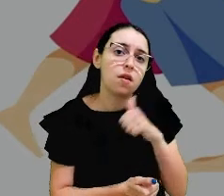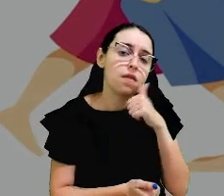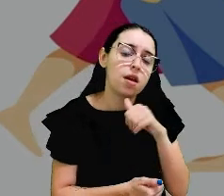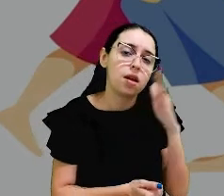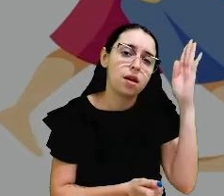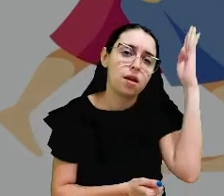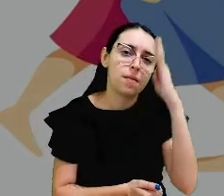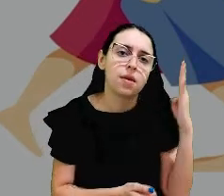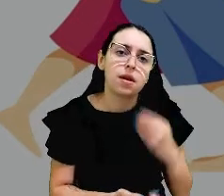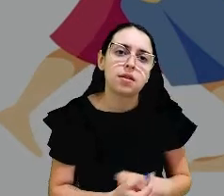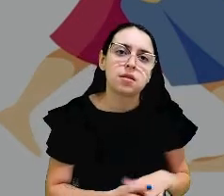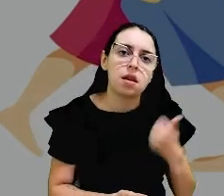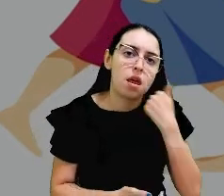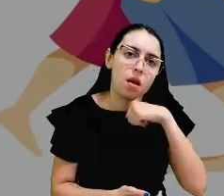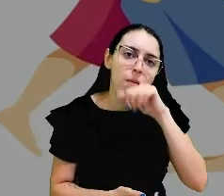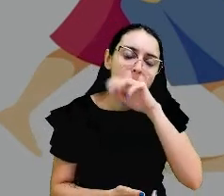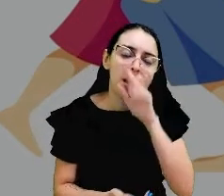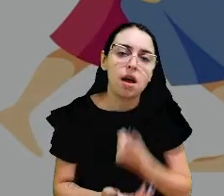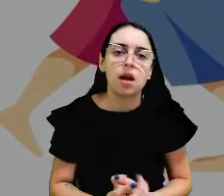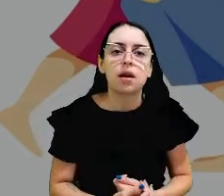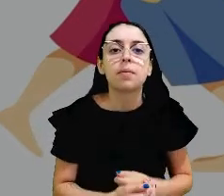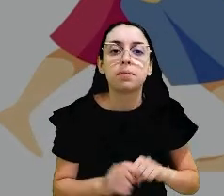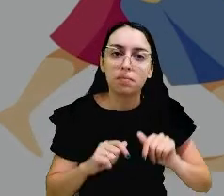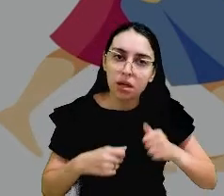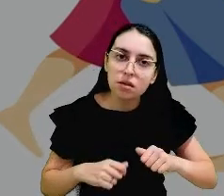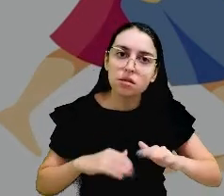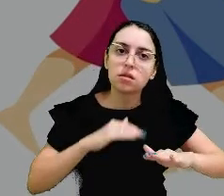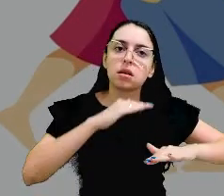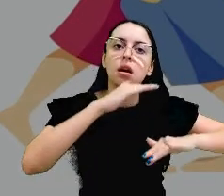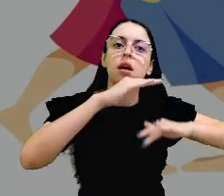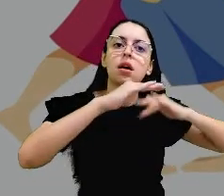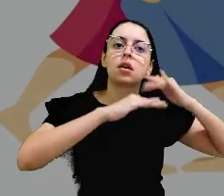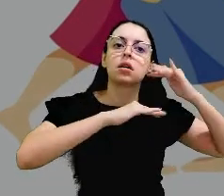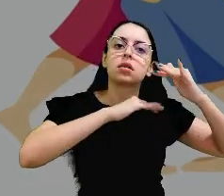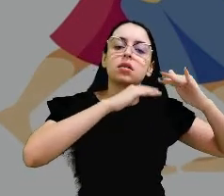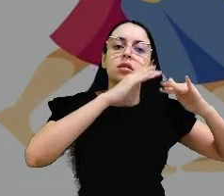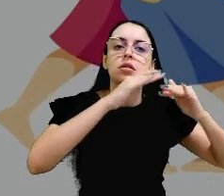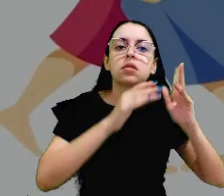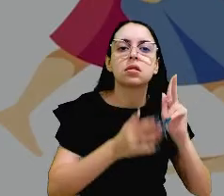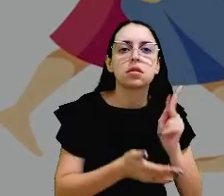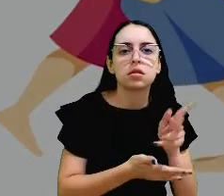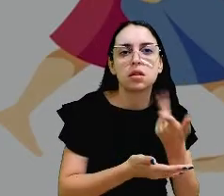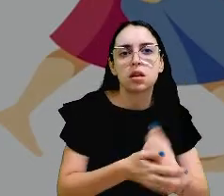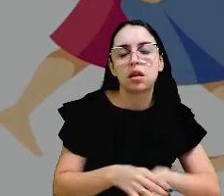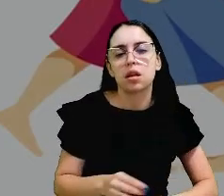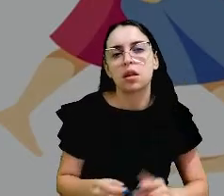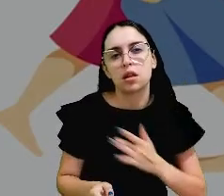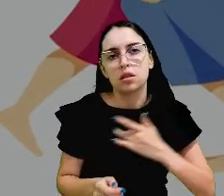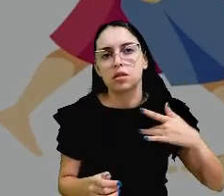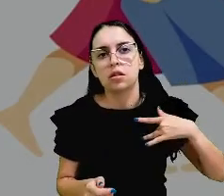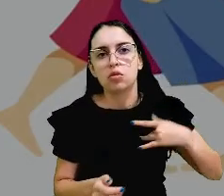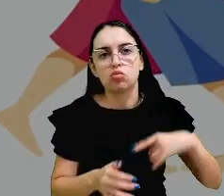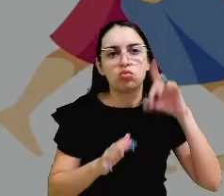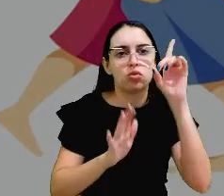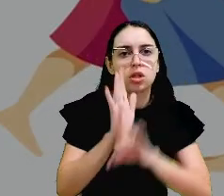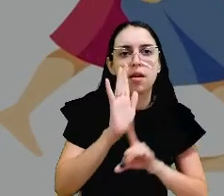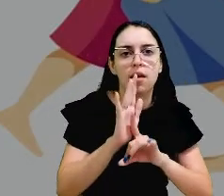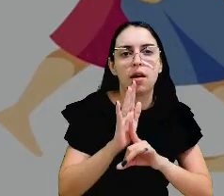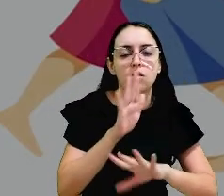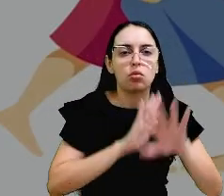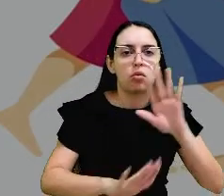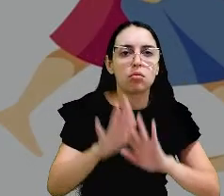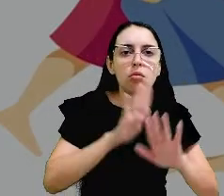mãe. Então, nós temos ainda que evoluir muito com o desenvolvimento de guias de saúde, diretrizes,